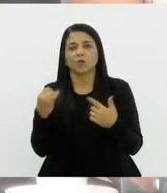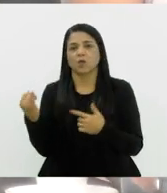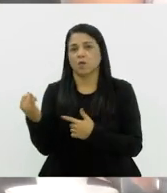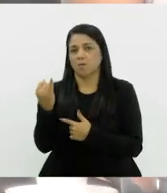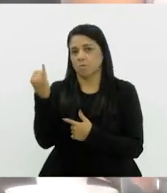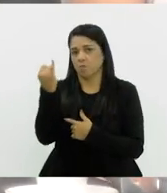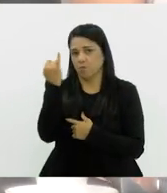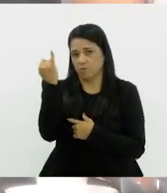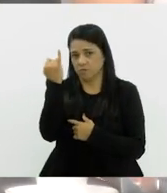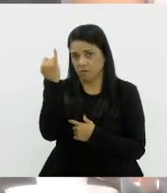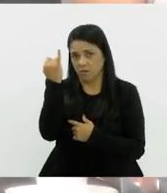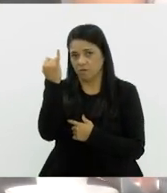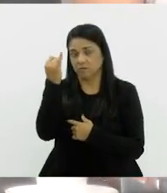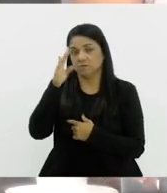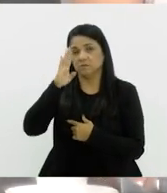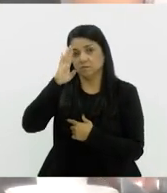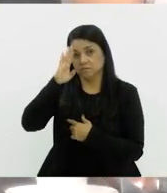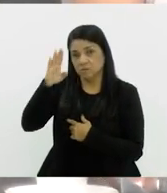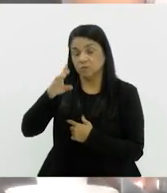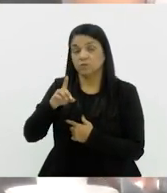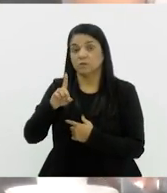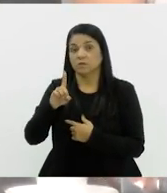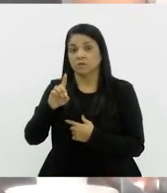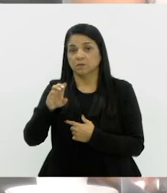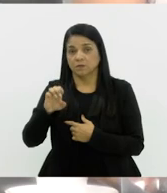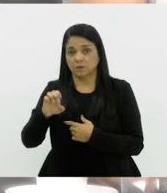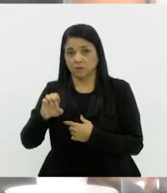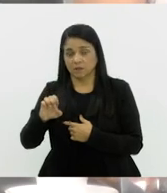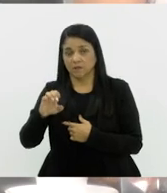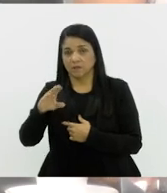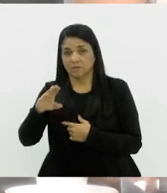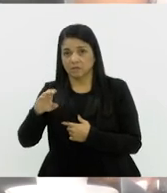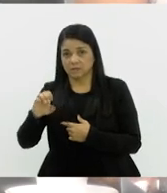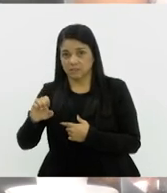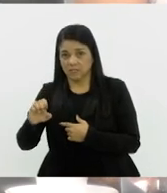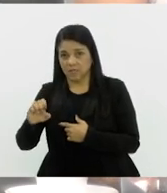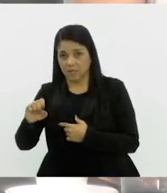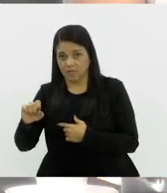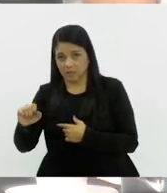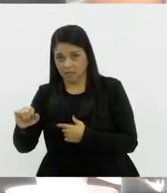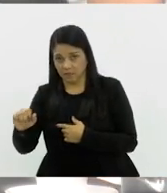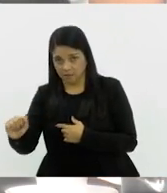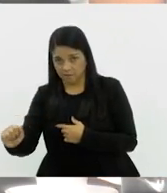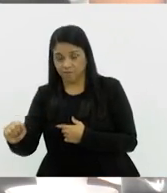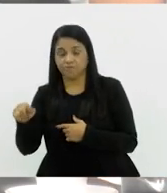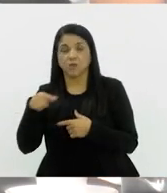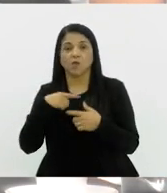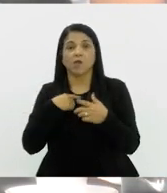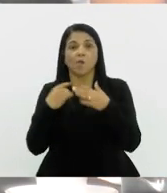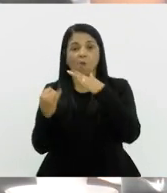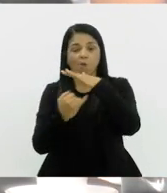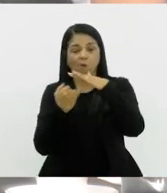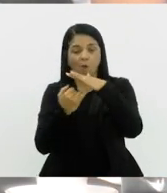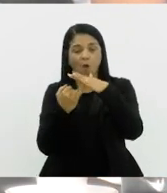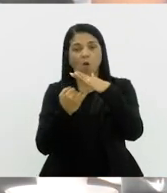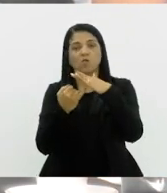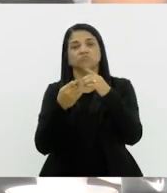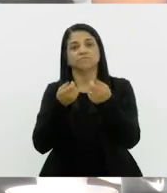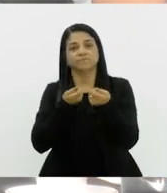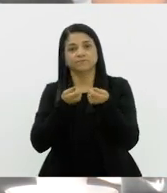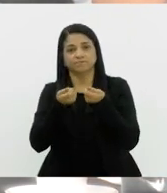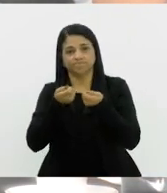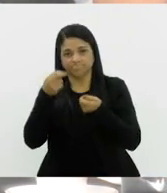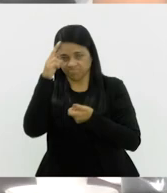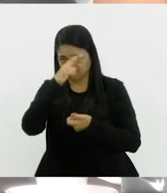ser estabelecido, principalmente com o DSEA, né, que é o órgão fiscalizador e o órgão regulador